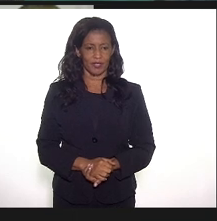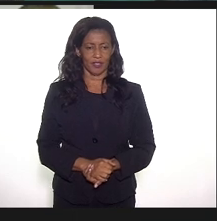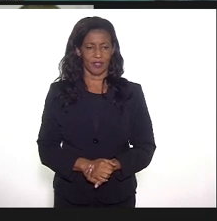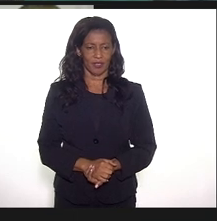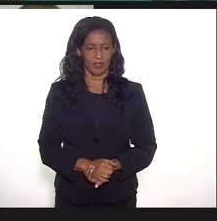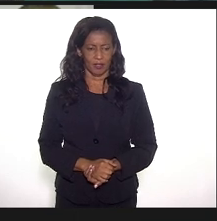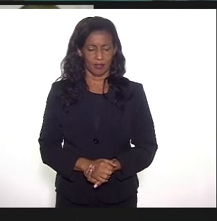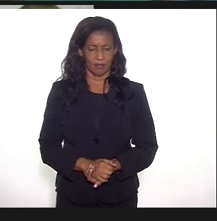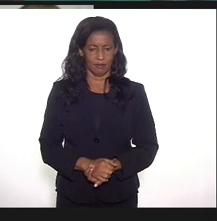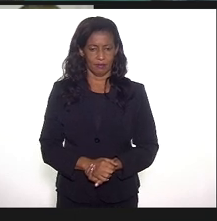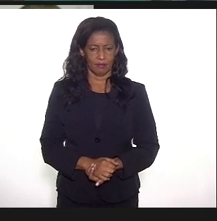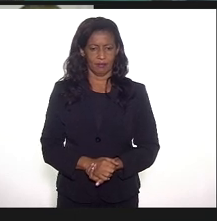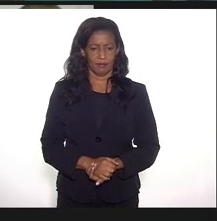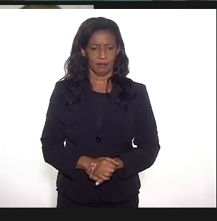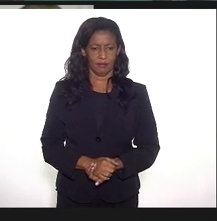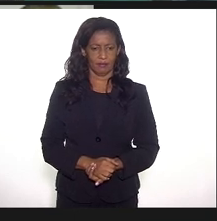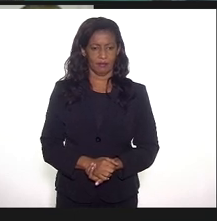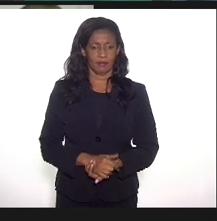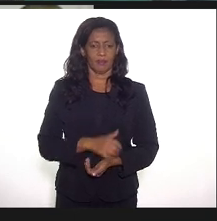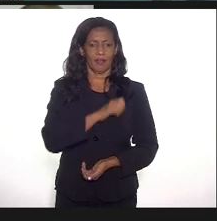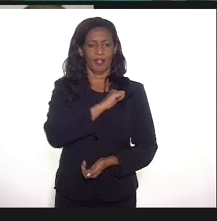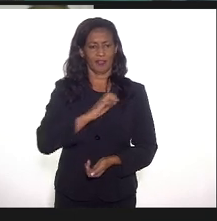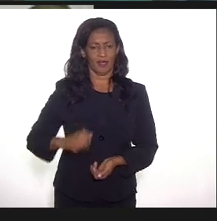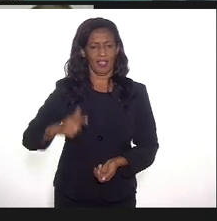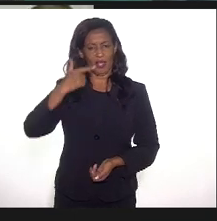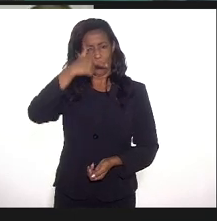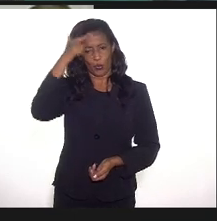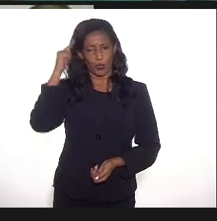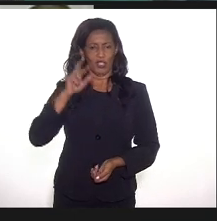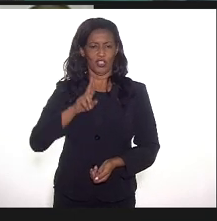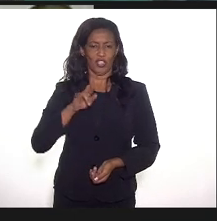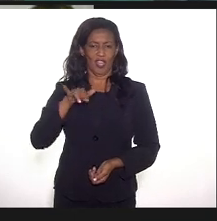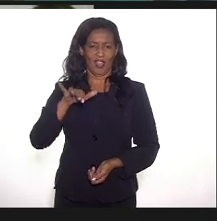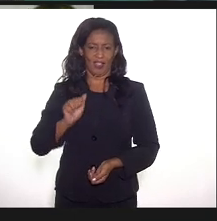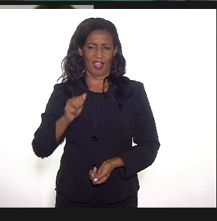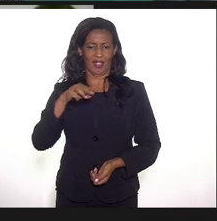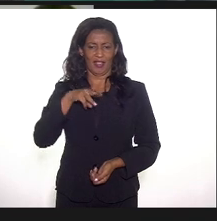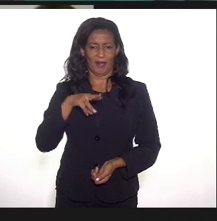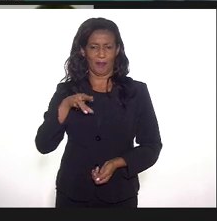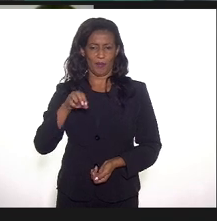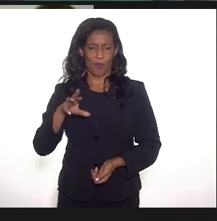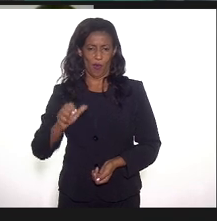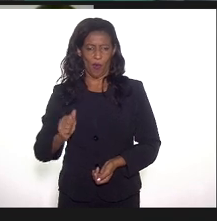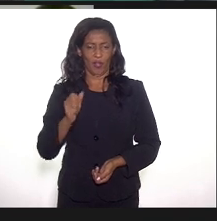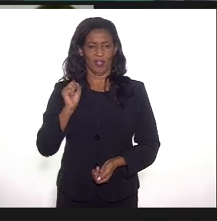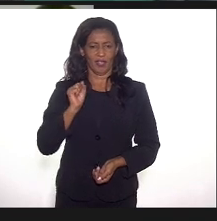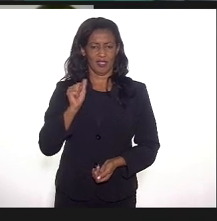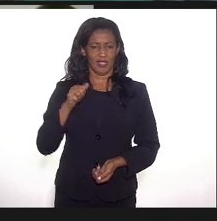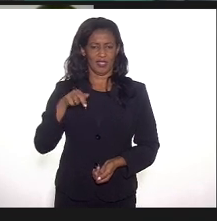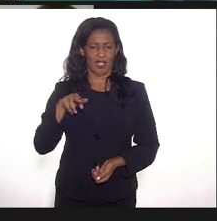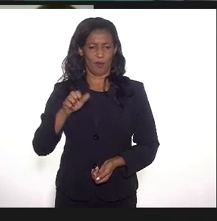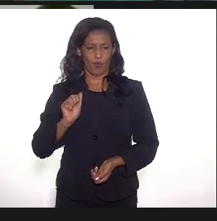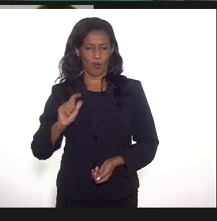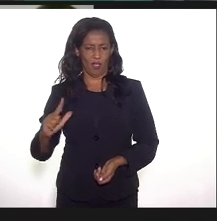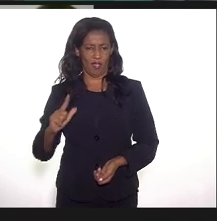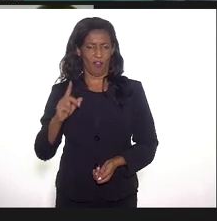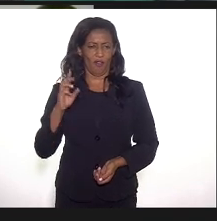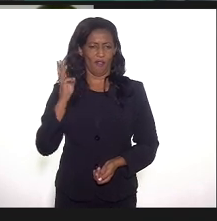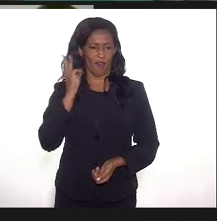mal. André Ceciliano, deputado Luiz Paulo, Renata Souza, Mônica, Samuel Malafaia, Valdec,